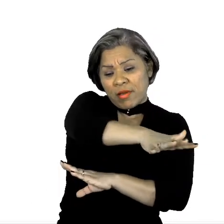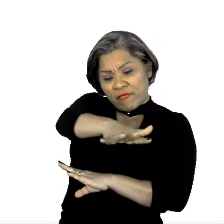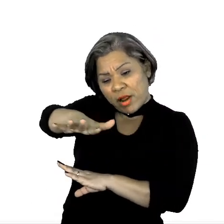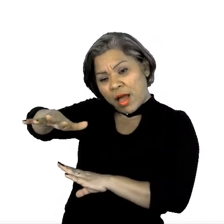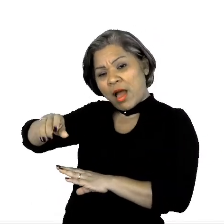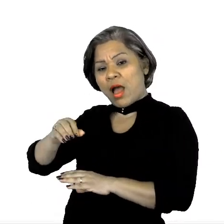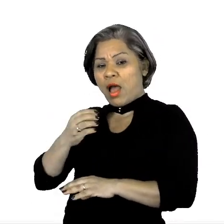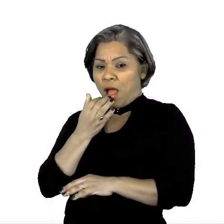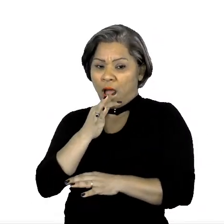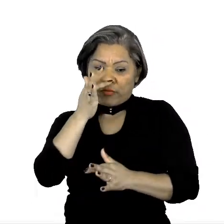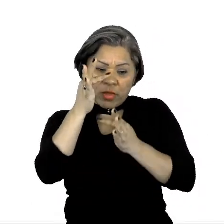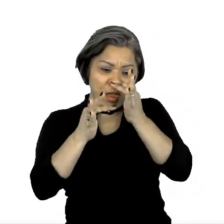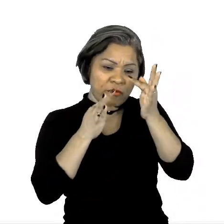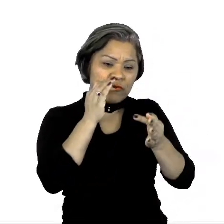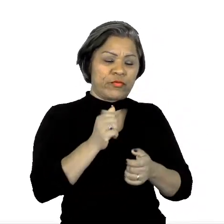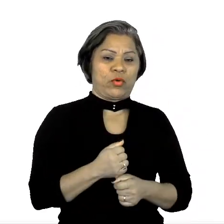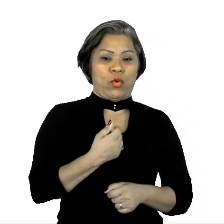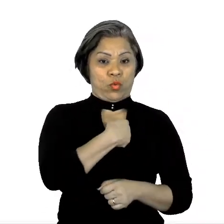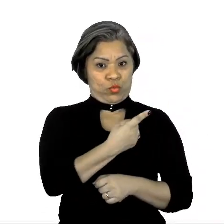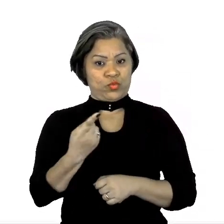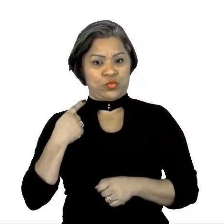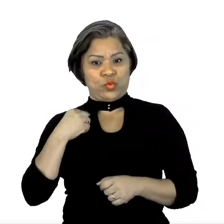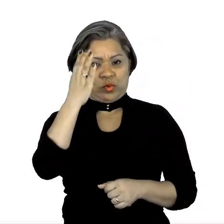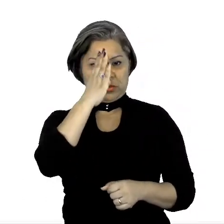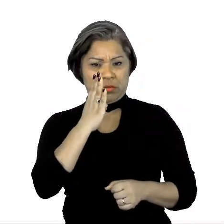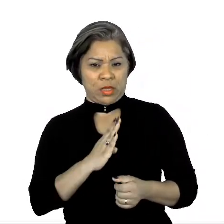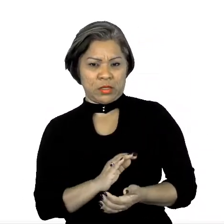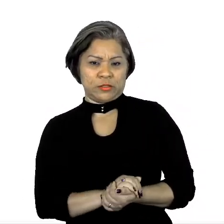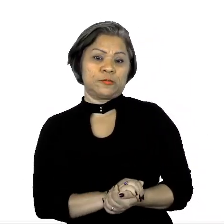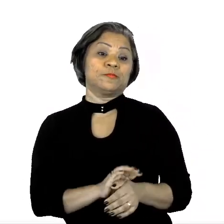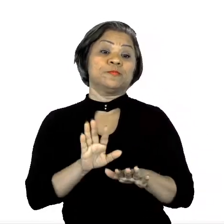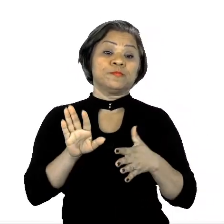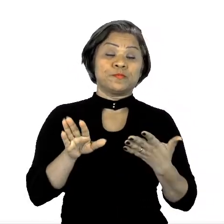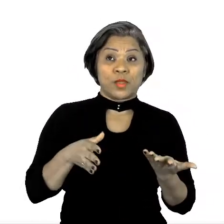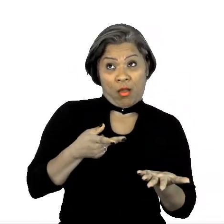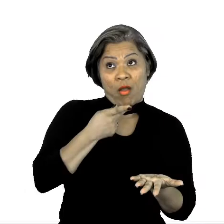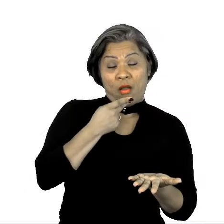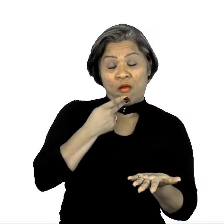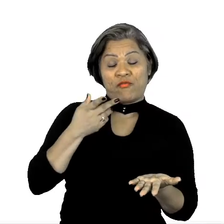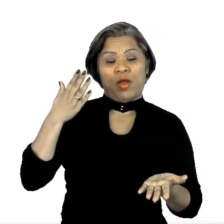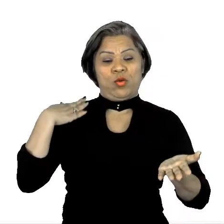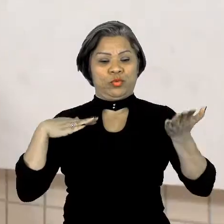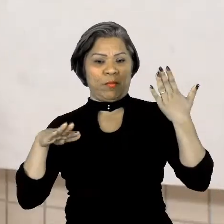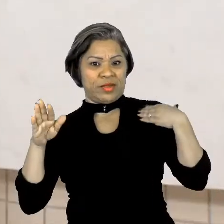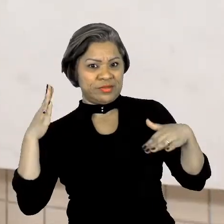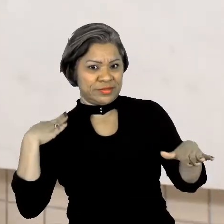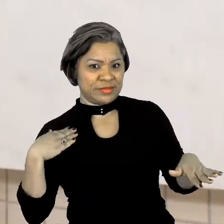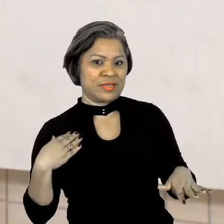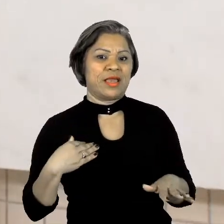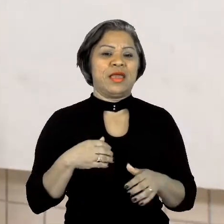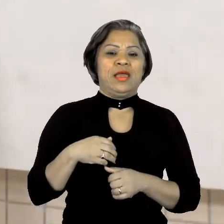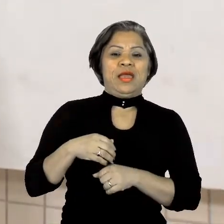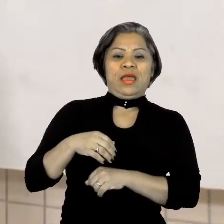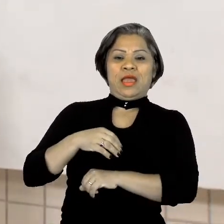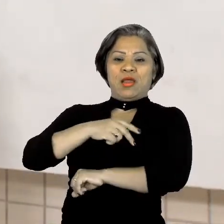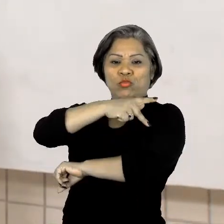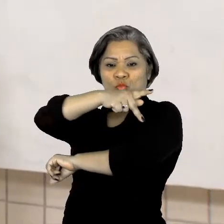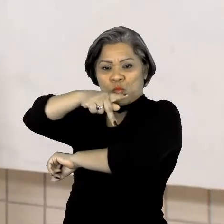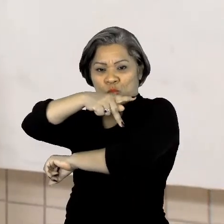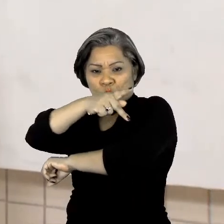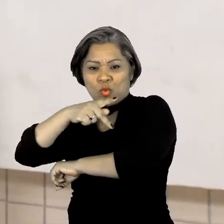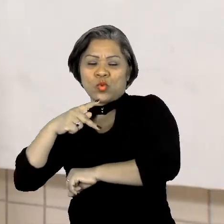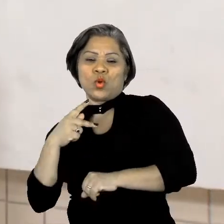falou de um dia, de um passeio no zoológico, o maior zoológico de São Paulo, falou a hora que os alunos saíram, 80